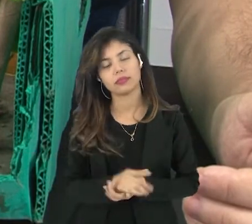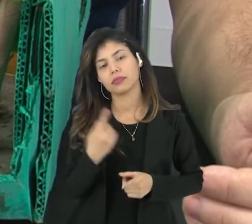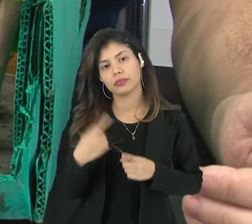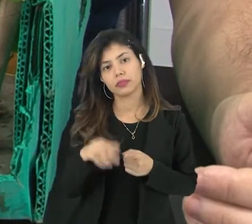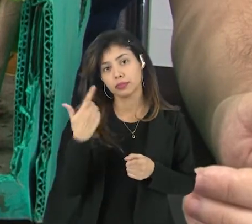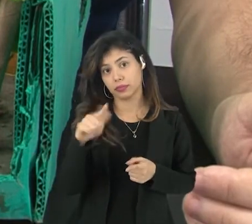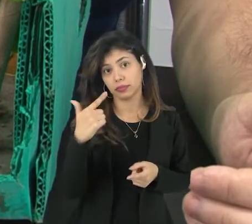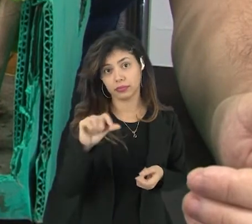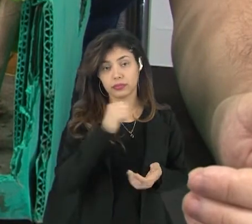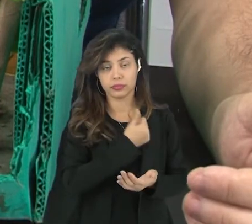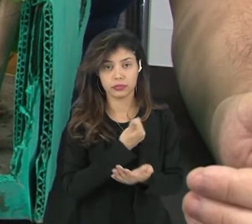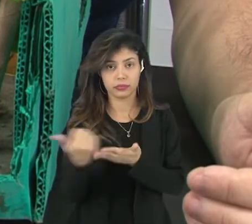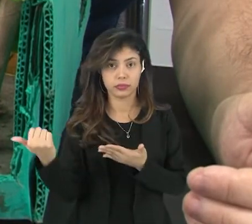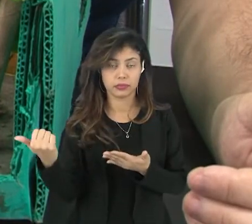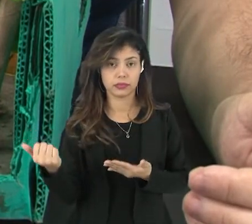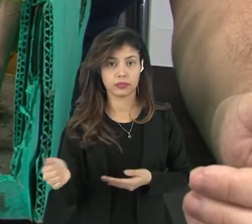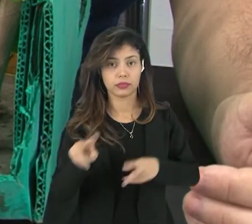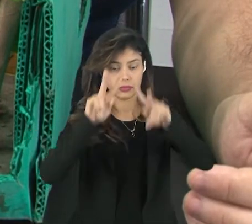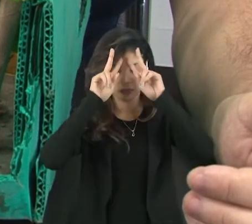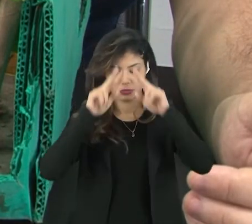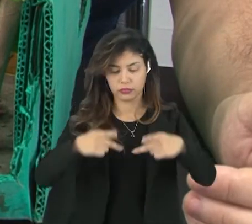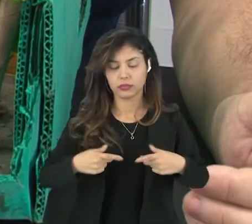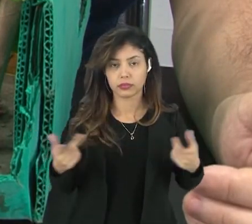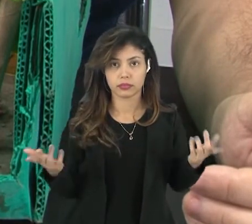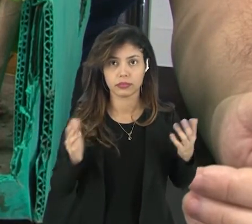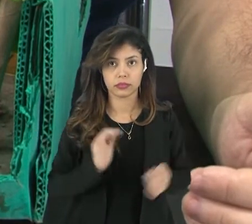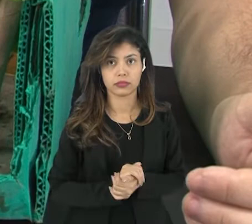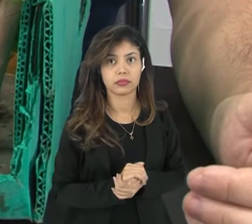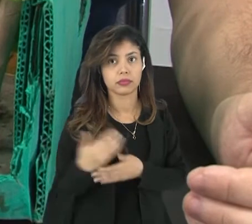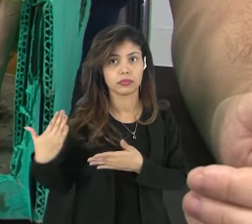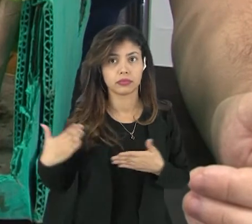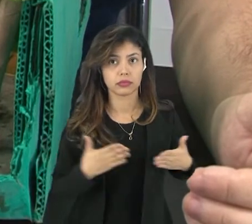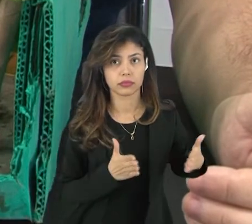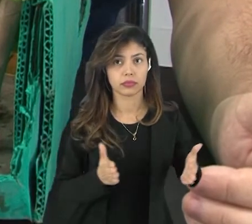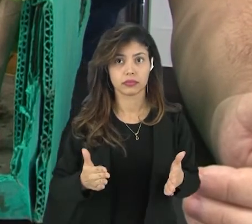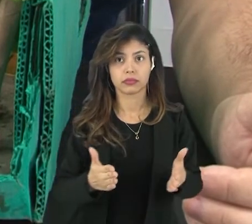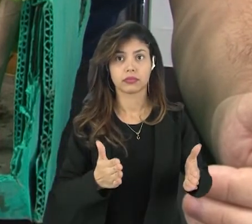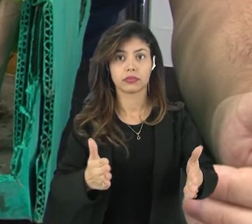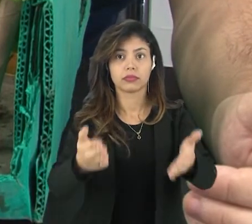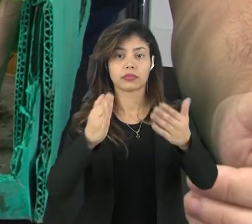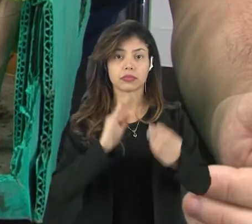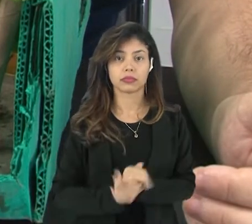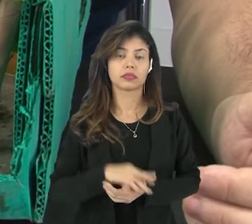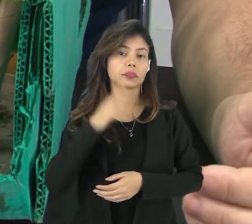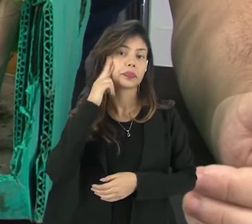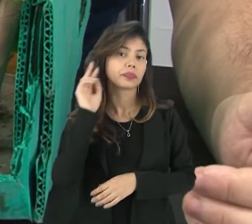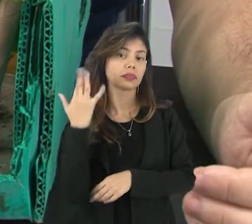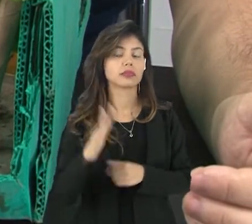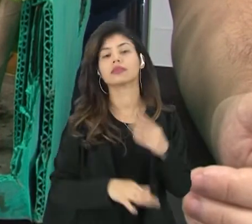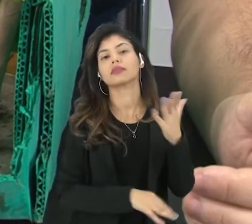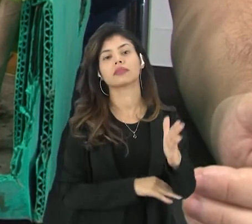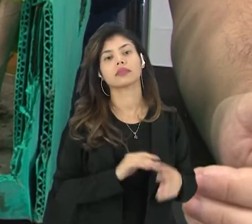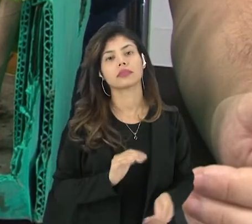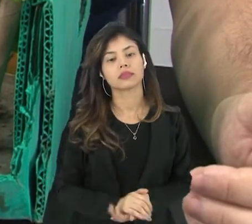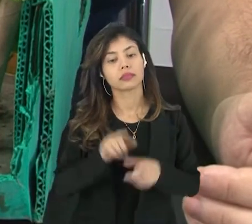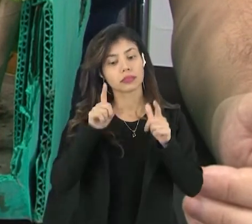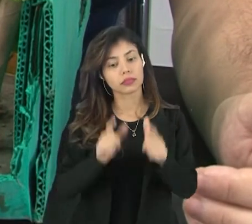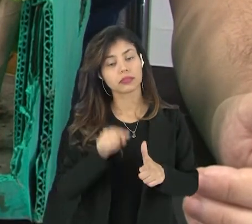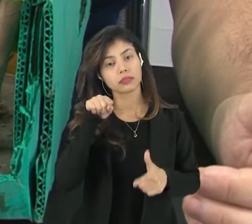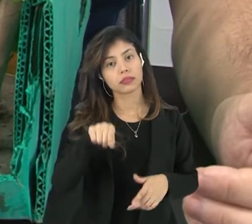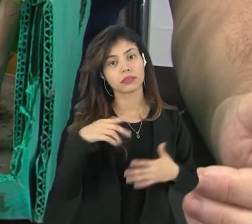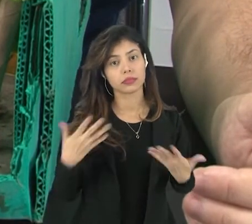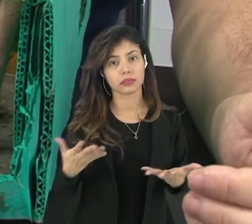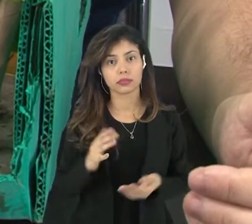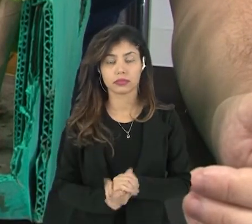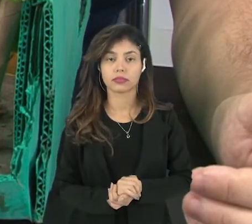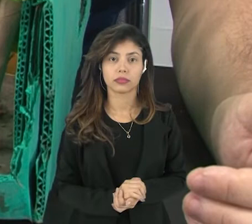não tem ação humana. Ó, aqui não tem nenhuma ação humana. Aqui foi um rio que foi feito naturalmente, né? Nesse local,